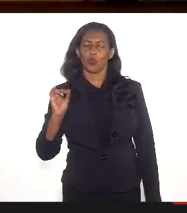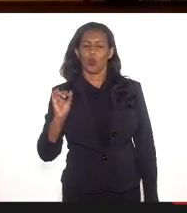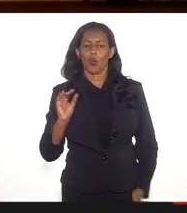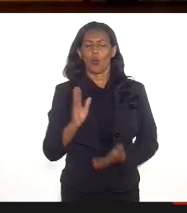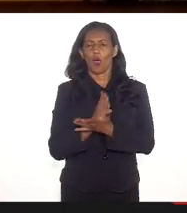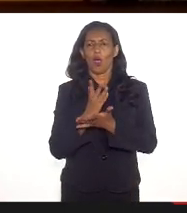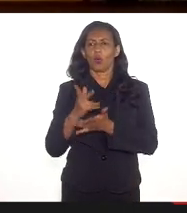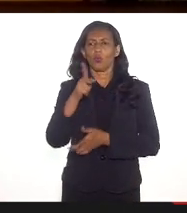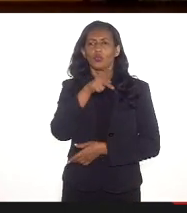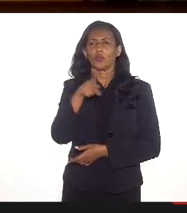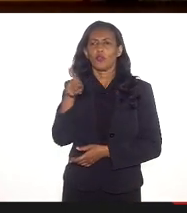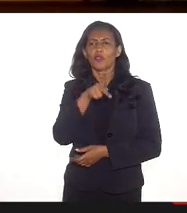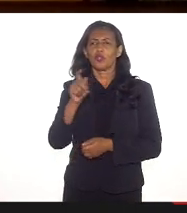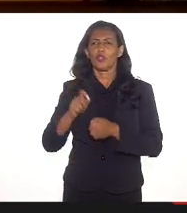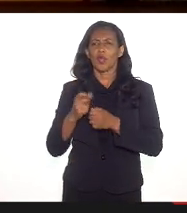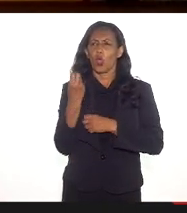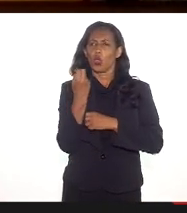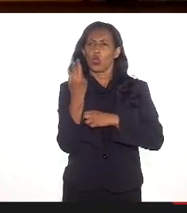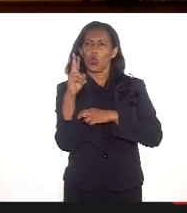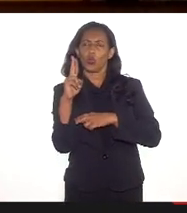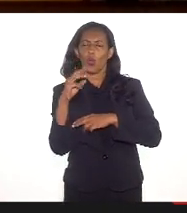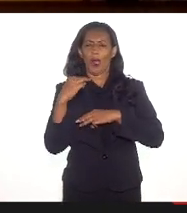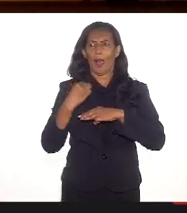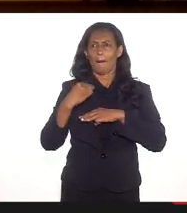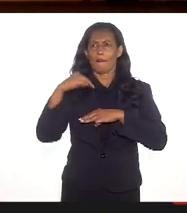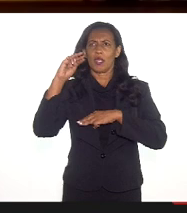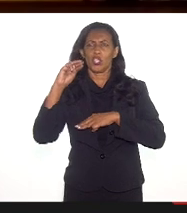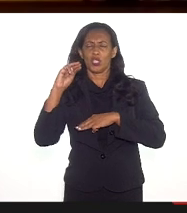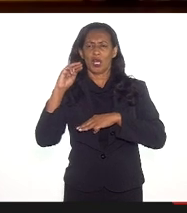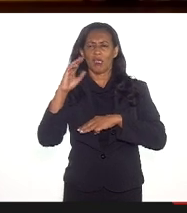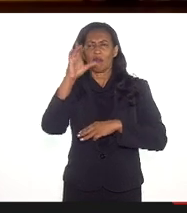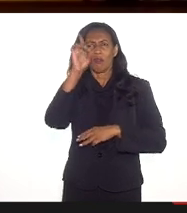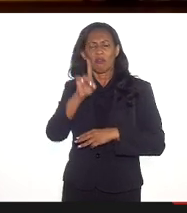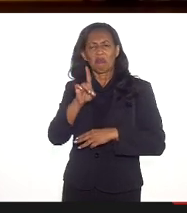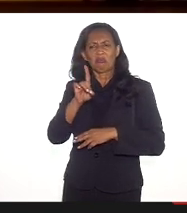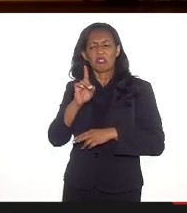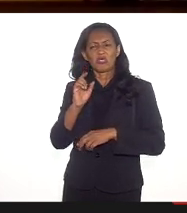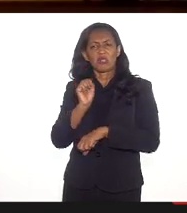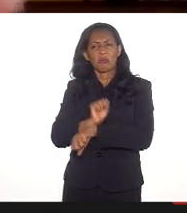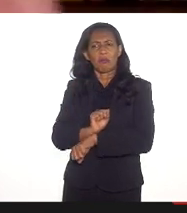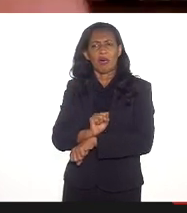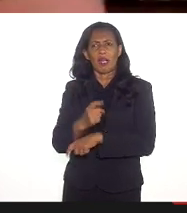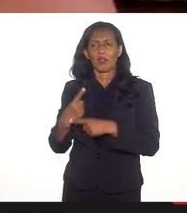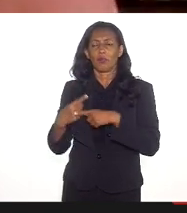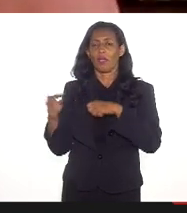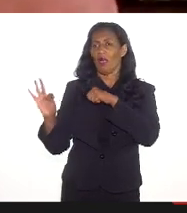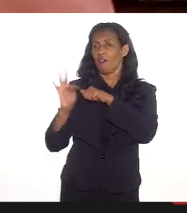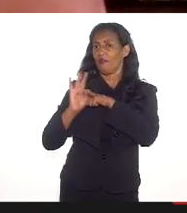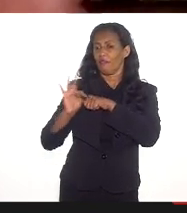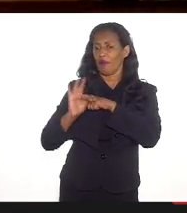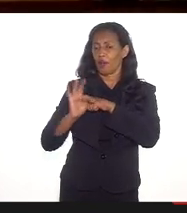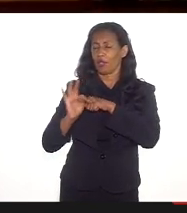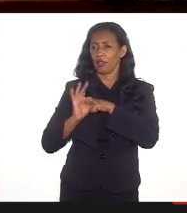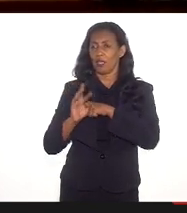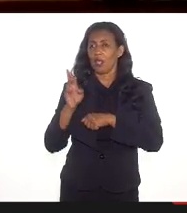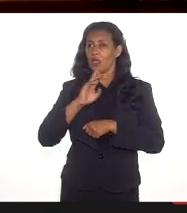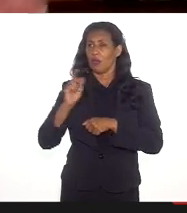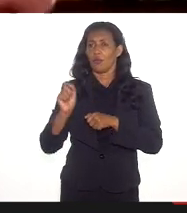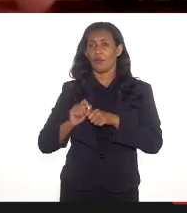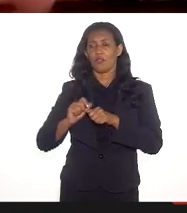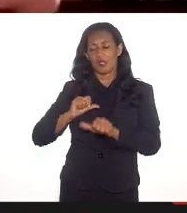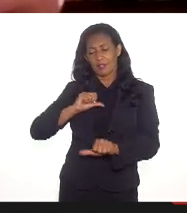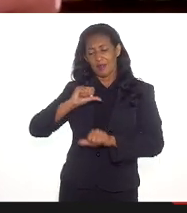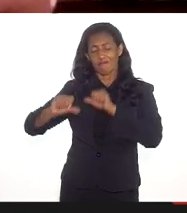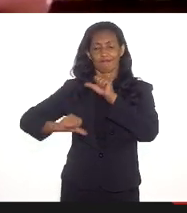fizeram mestrado, doutorado, e estão com o seu direito travado, porque a FAETEC não fez essas progressões. Por